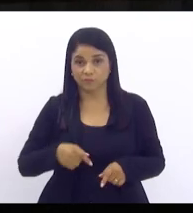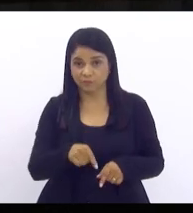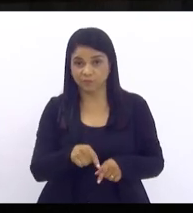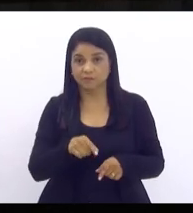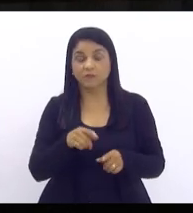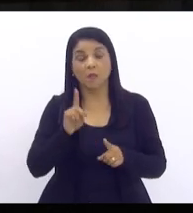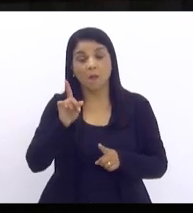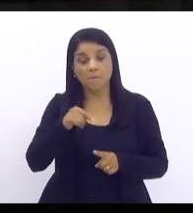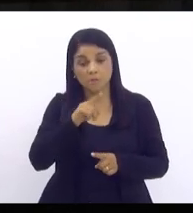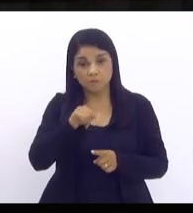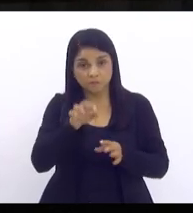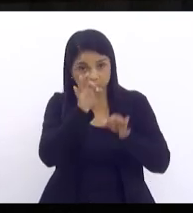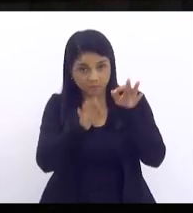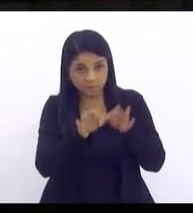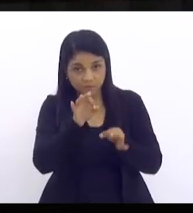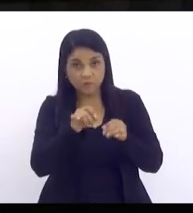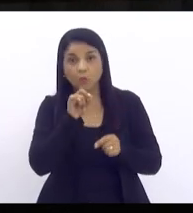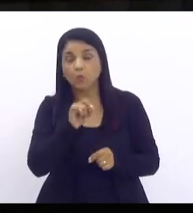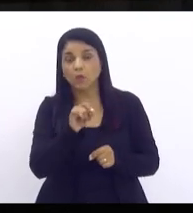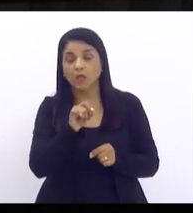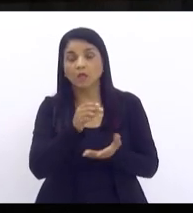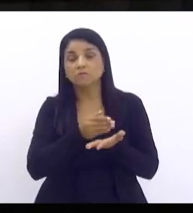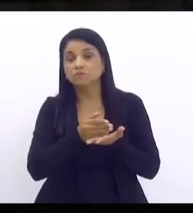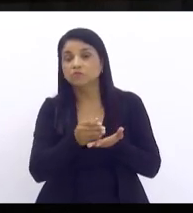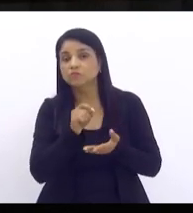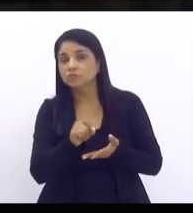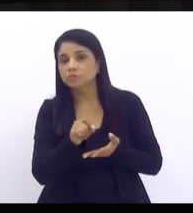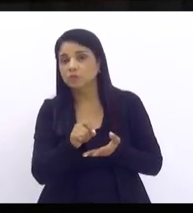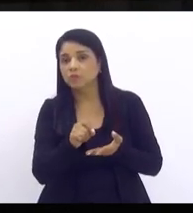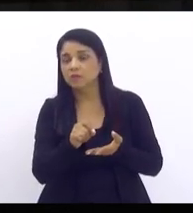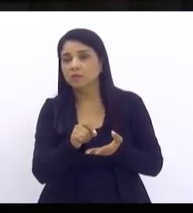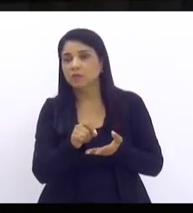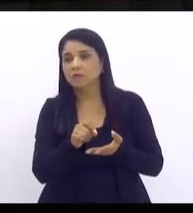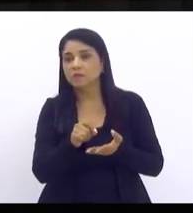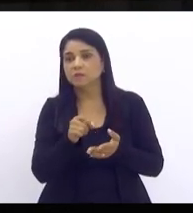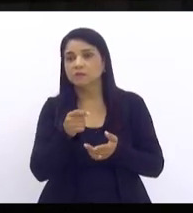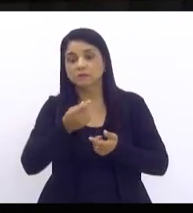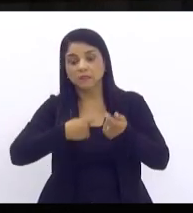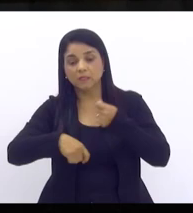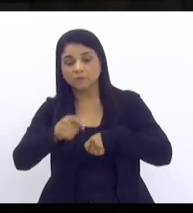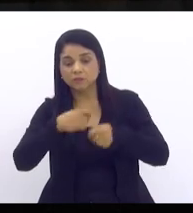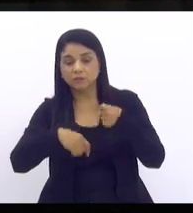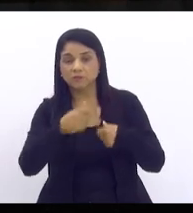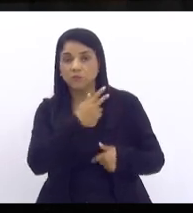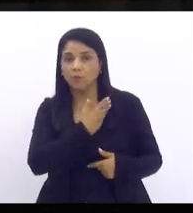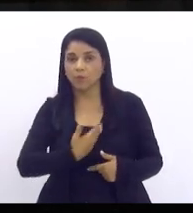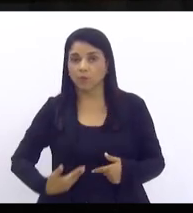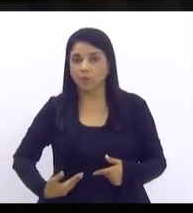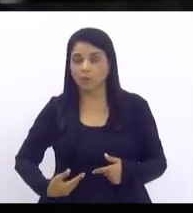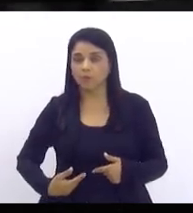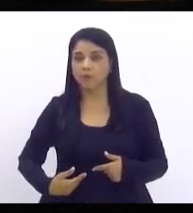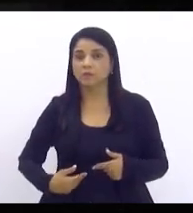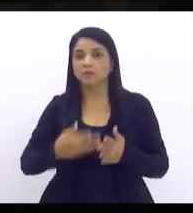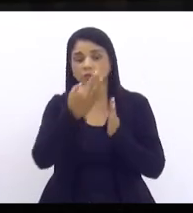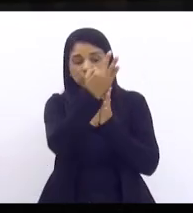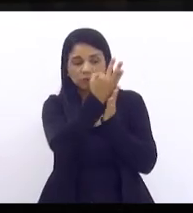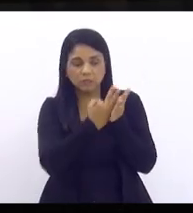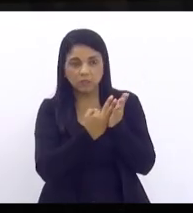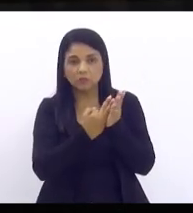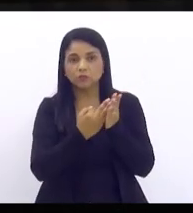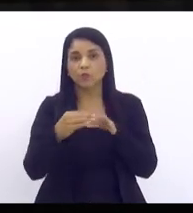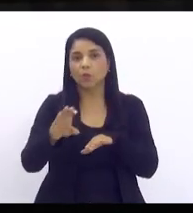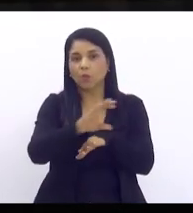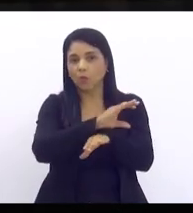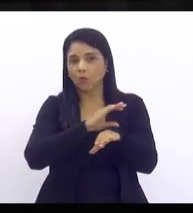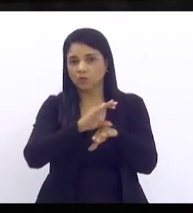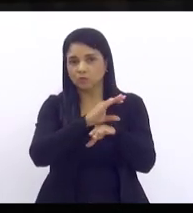tal proibição decorrem do princípio da eficiência da administração pública, introduzido no texto constitucional a